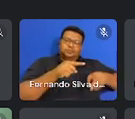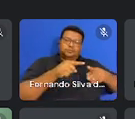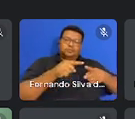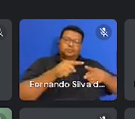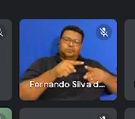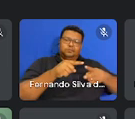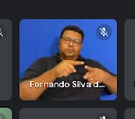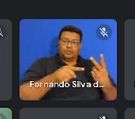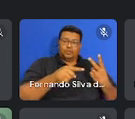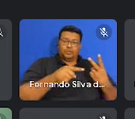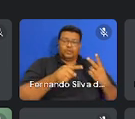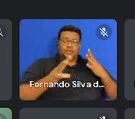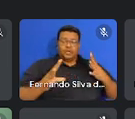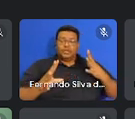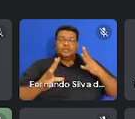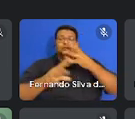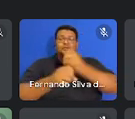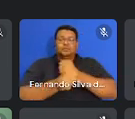os numeradores.